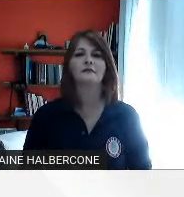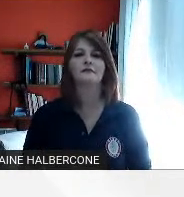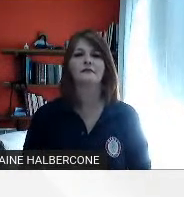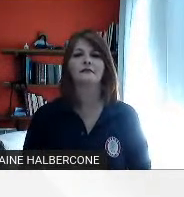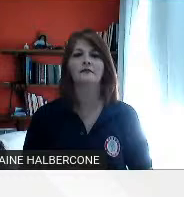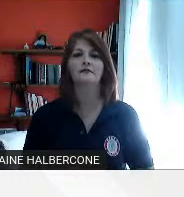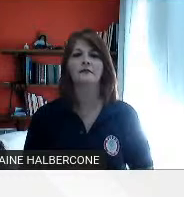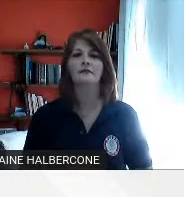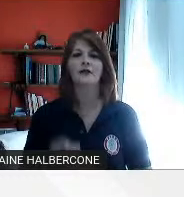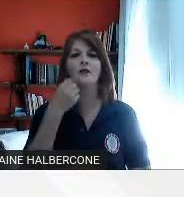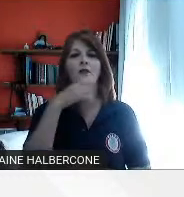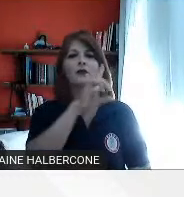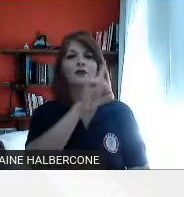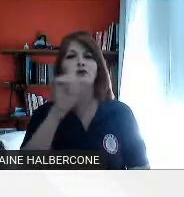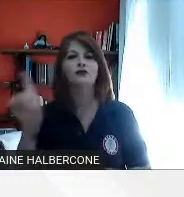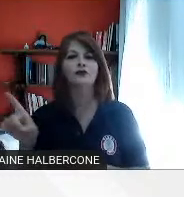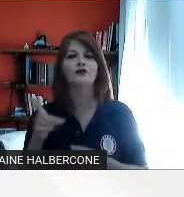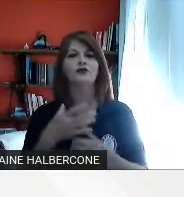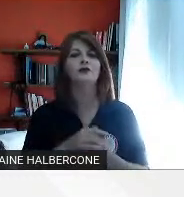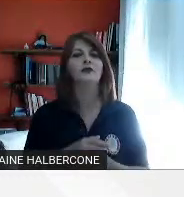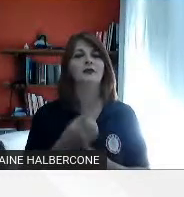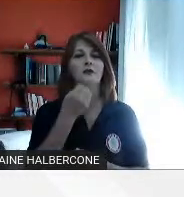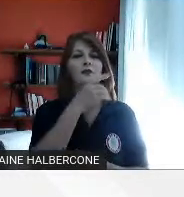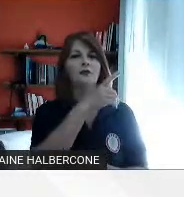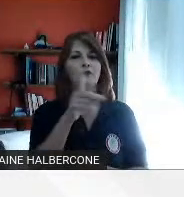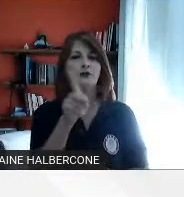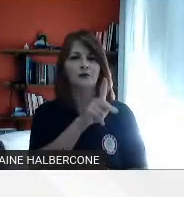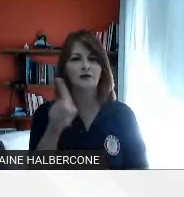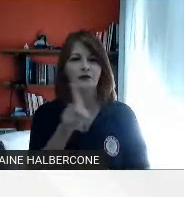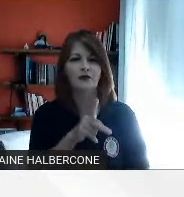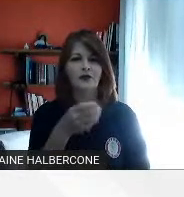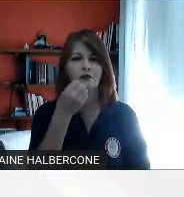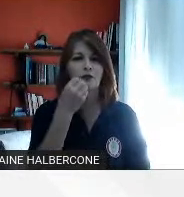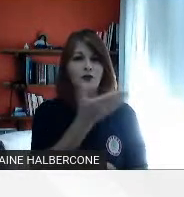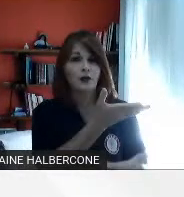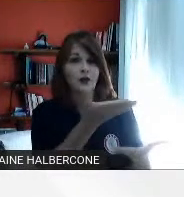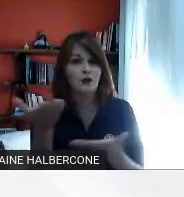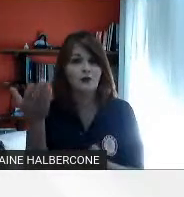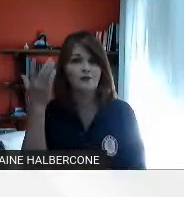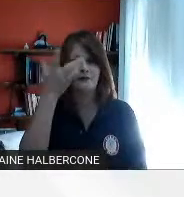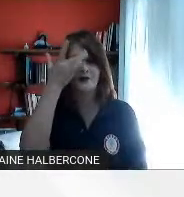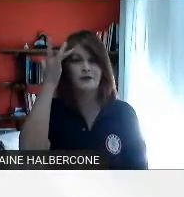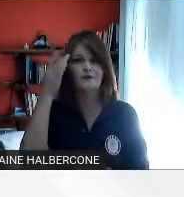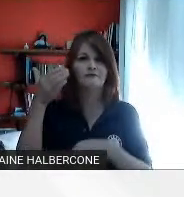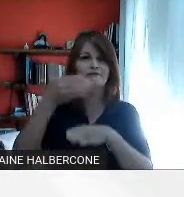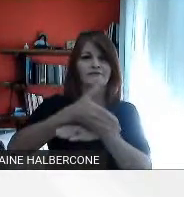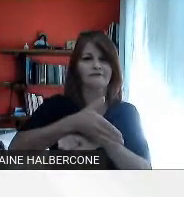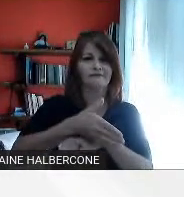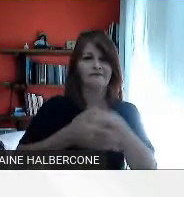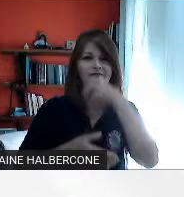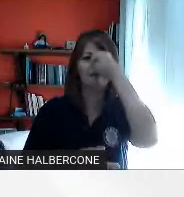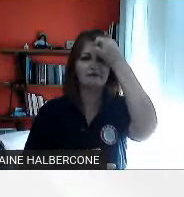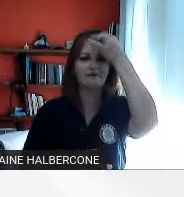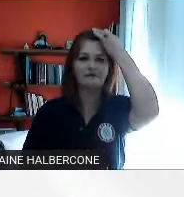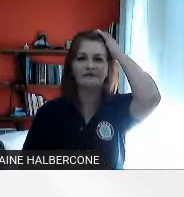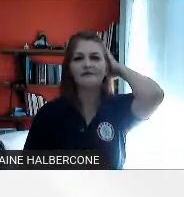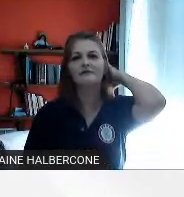Bom dia, professor. Bom dia, gente. Bom dia. Tudo